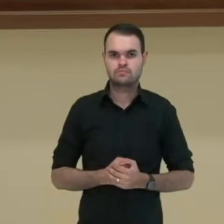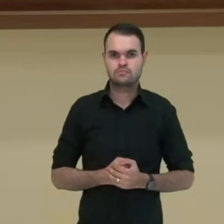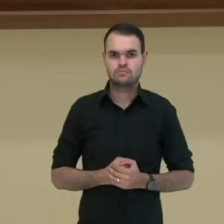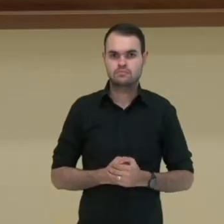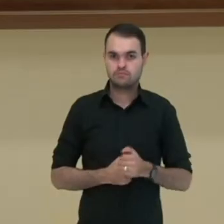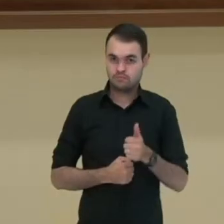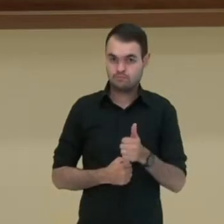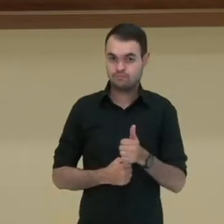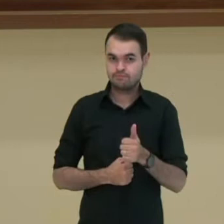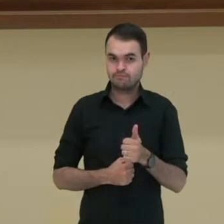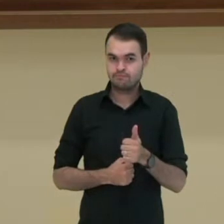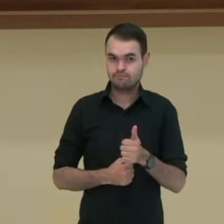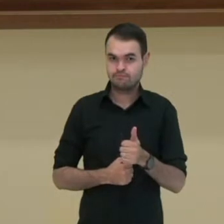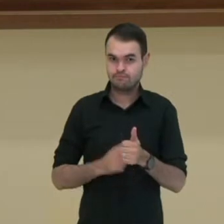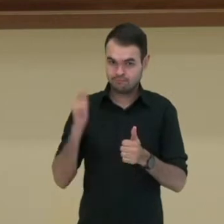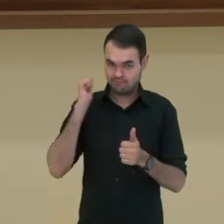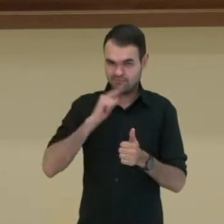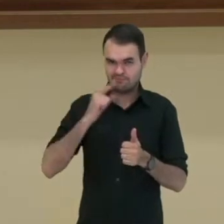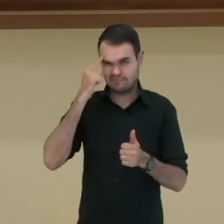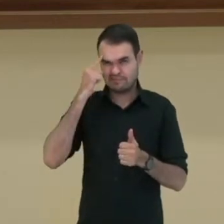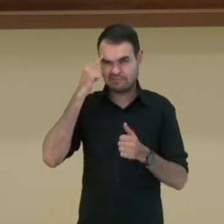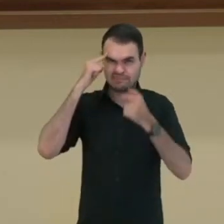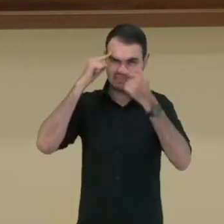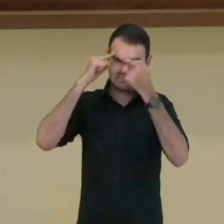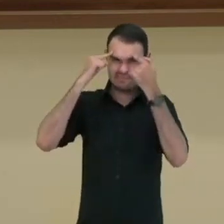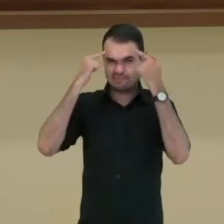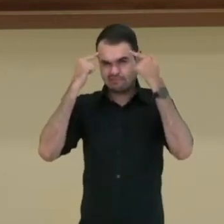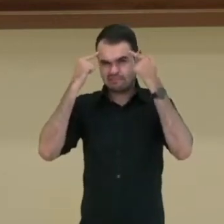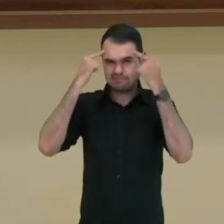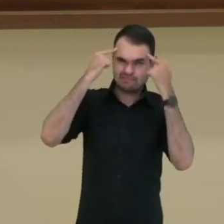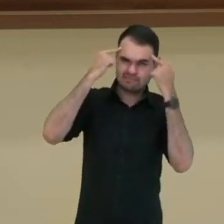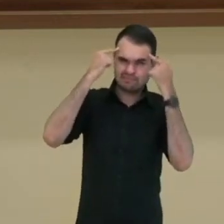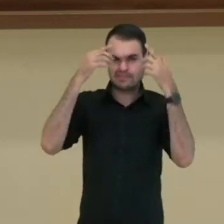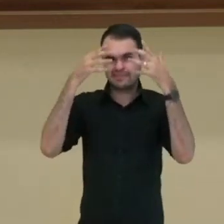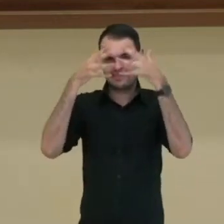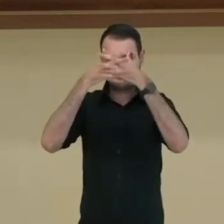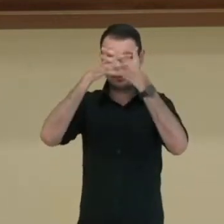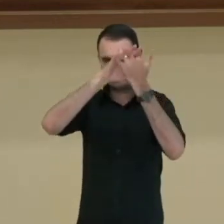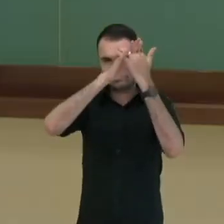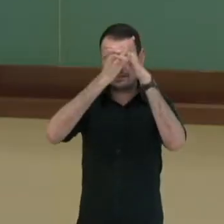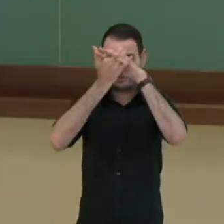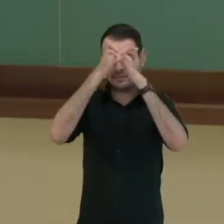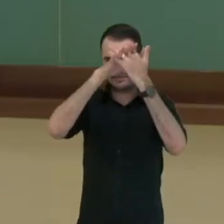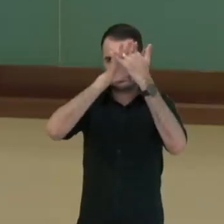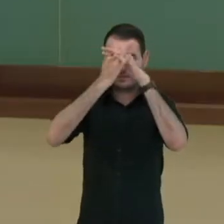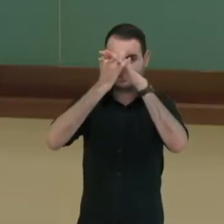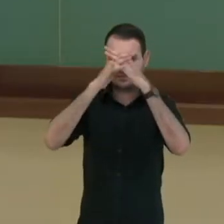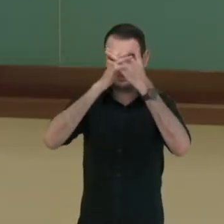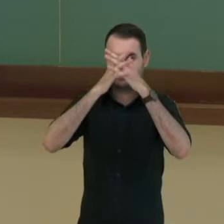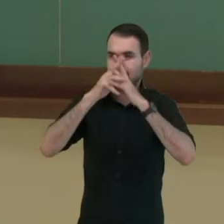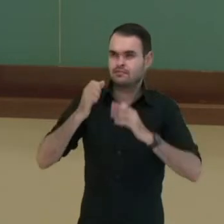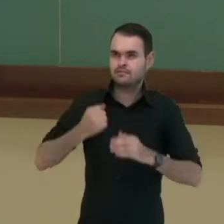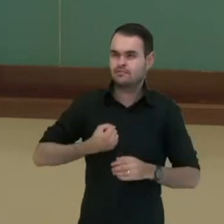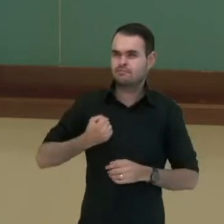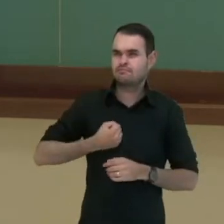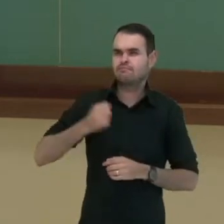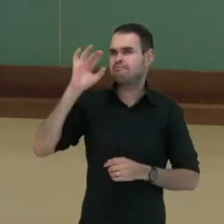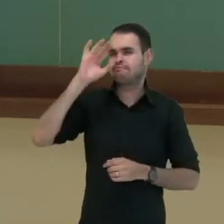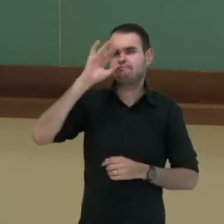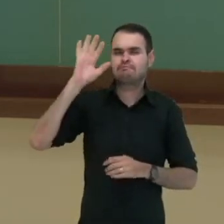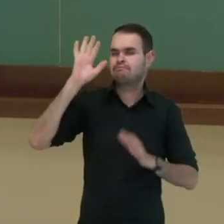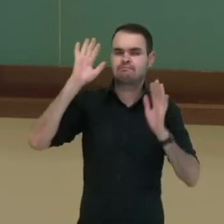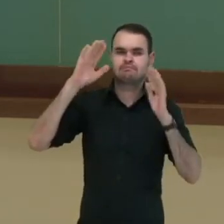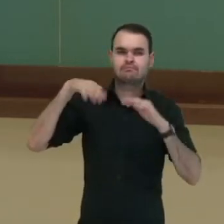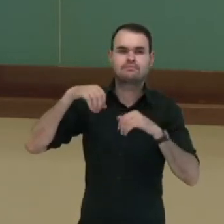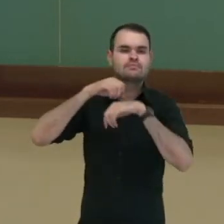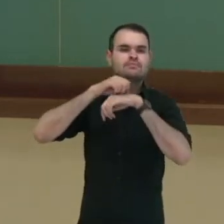E aí, deu muito nó na cabeça? Tanto número, tantos seres vivos, esse monte de quadrinho. Eu já vou colocar